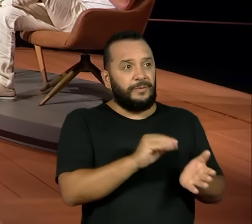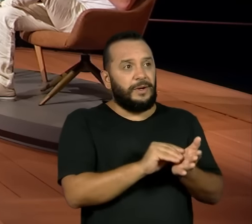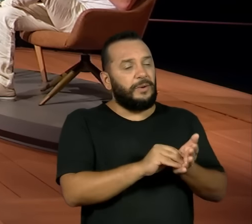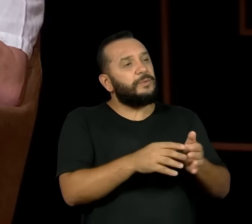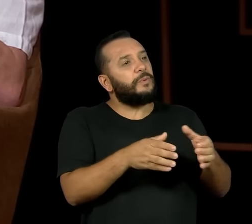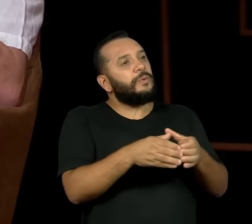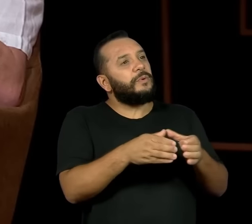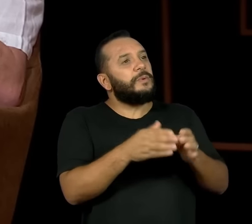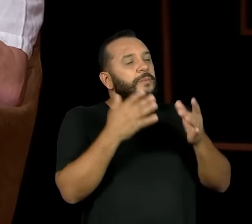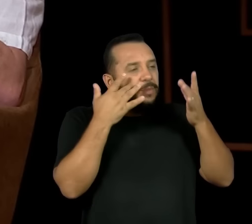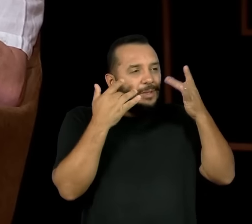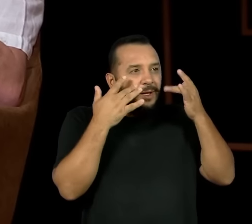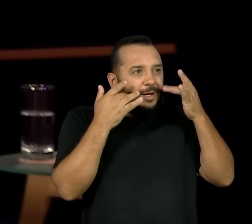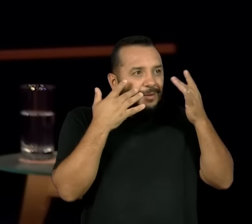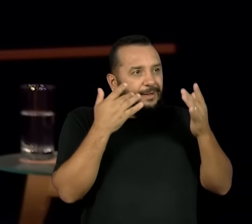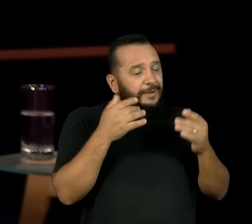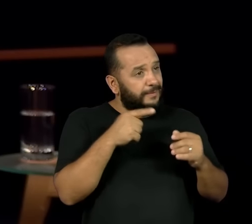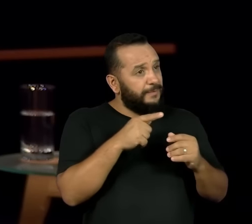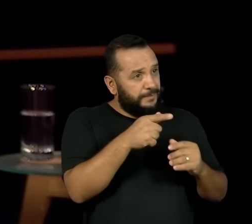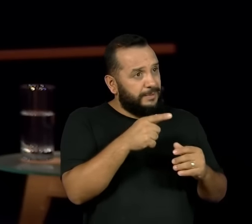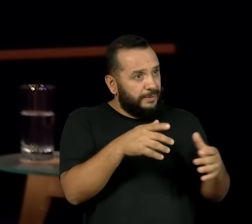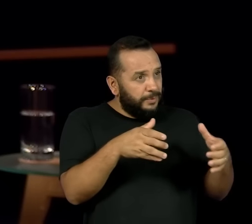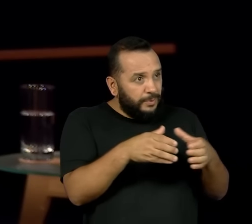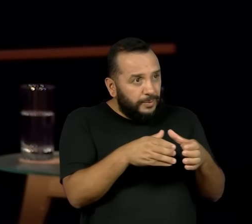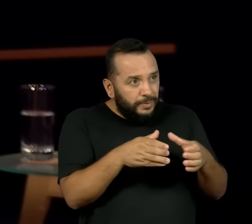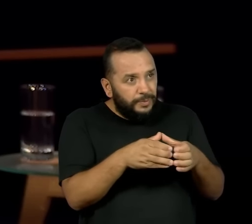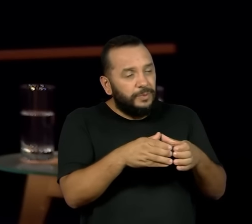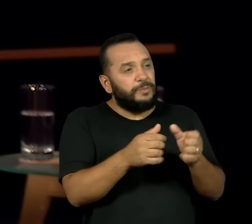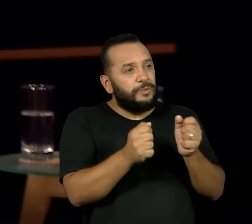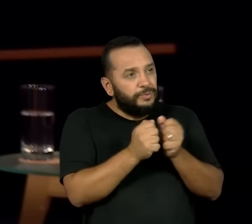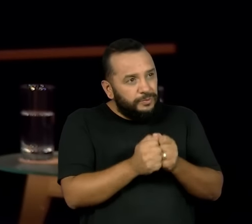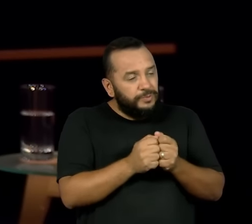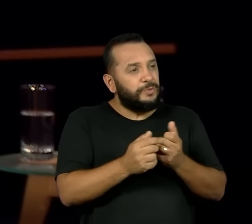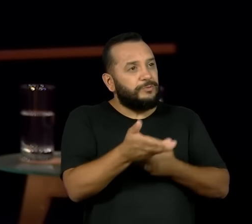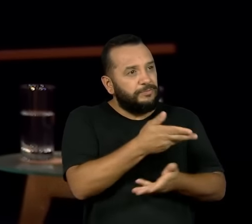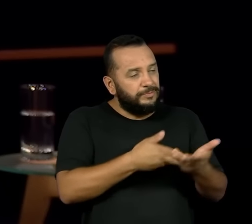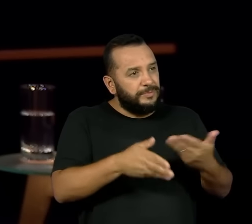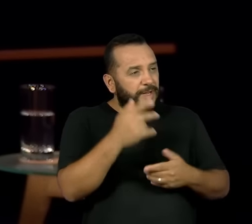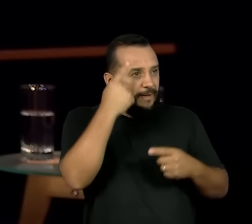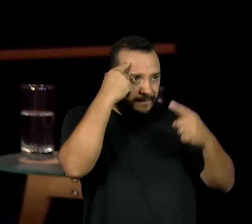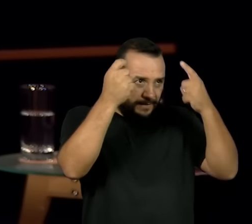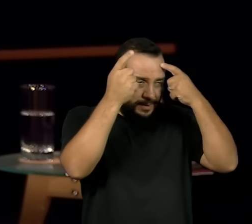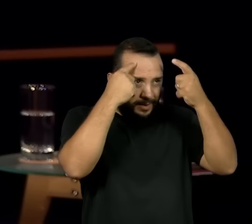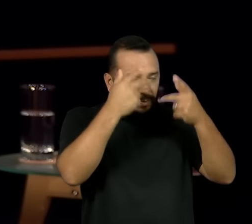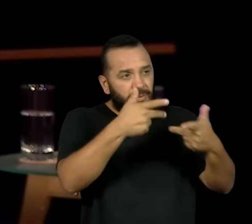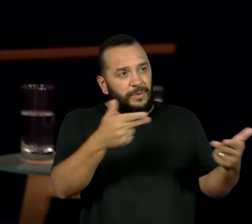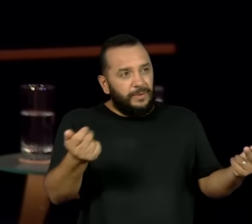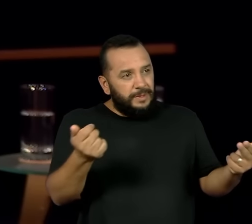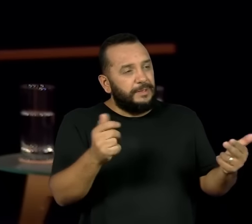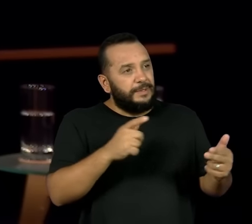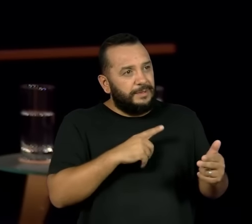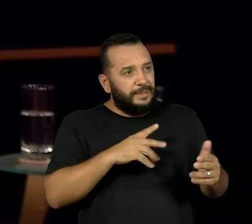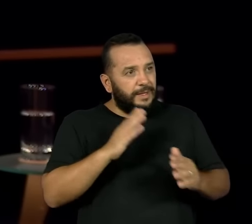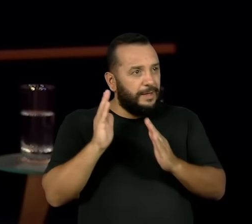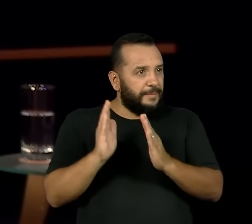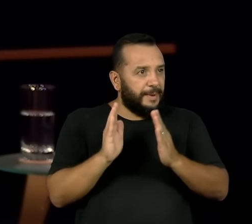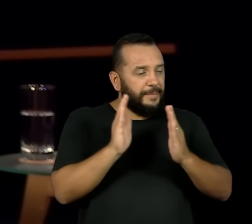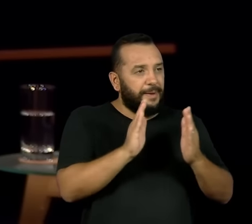teatral uhum vem desse desejo do coletivo né de de estar junto criando alguma coisa e ter uma